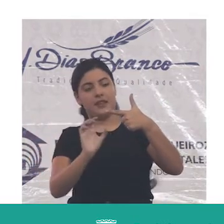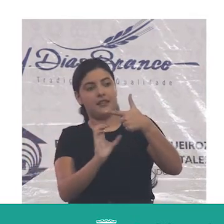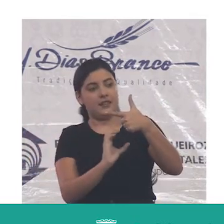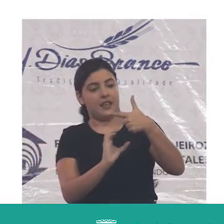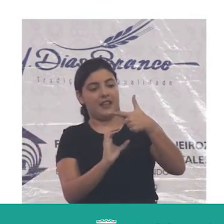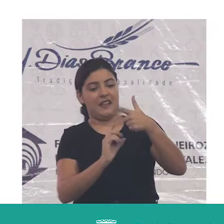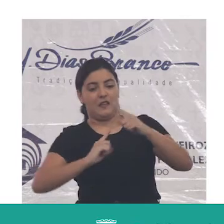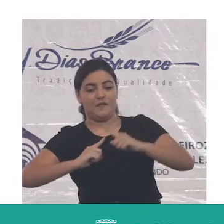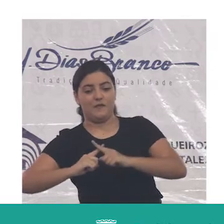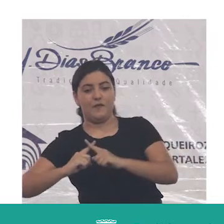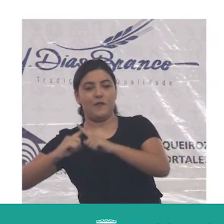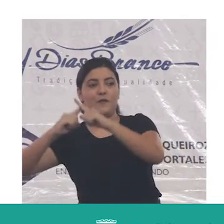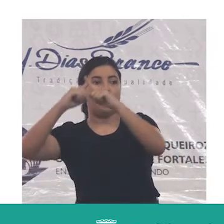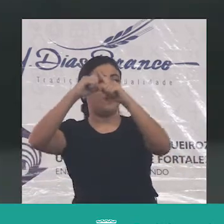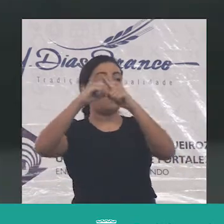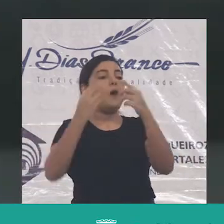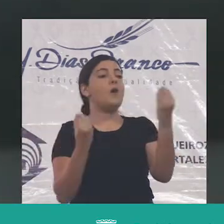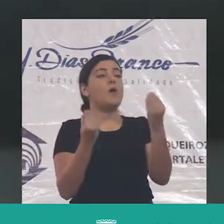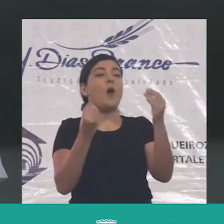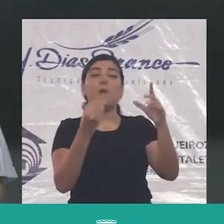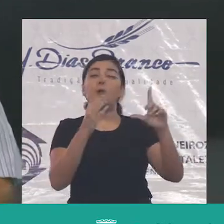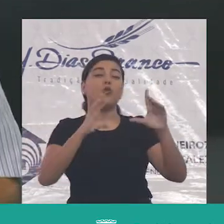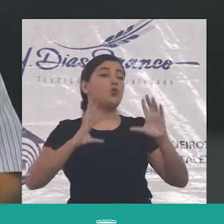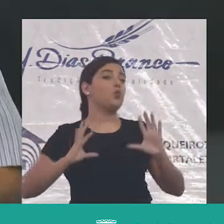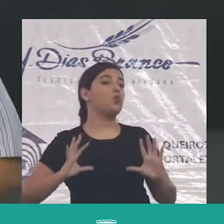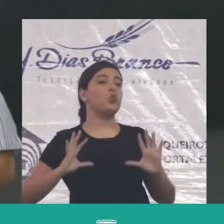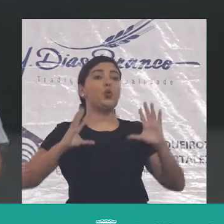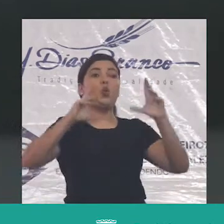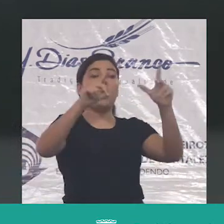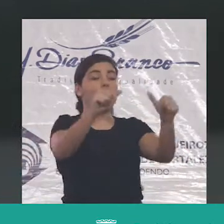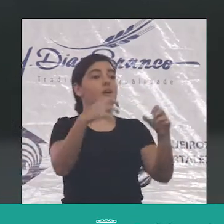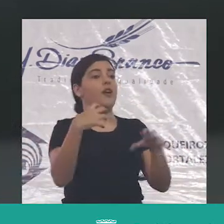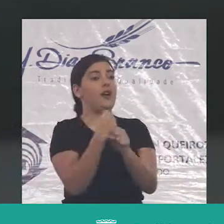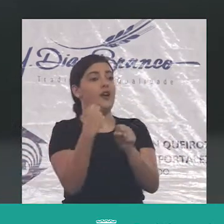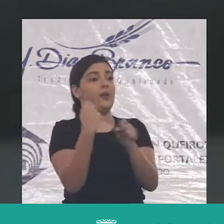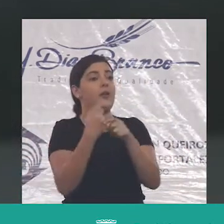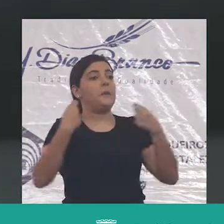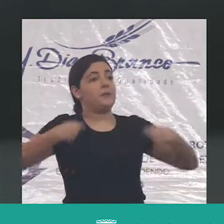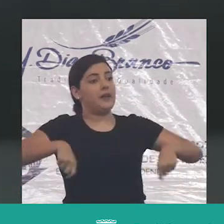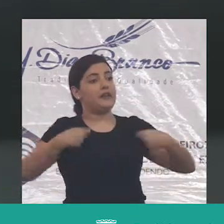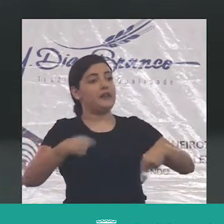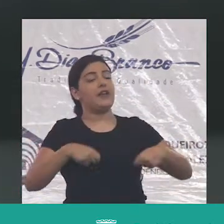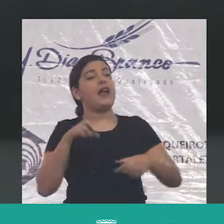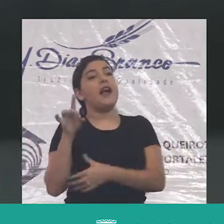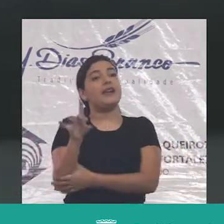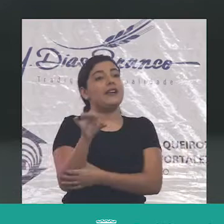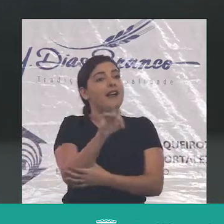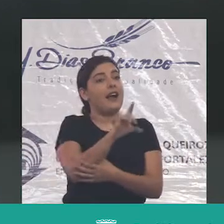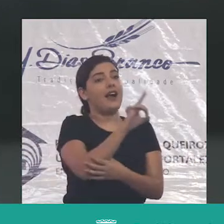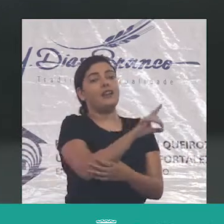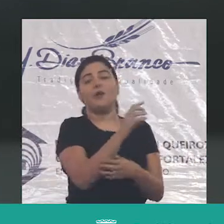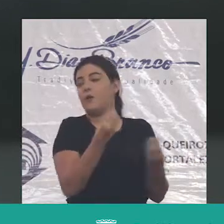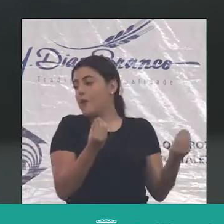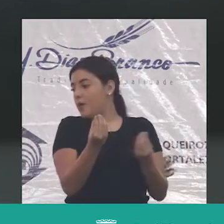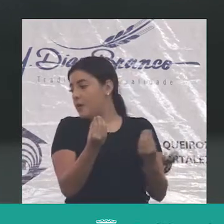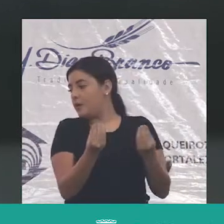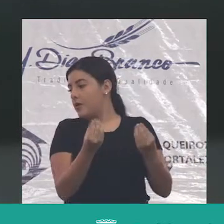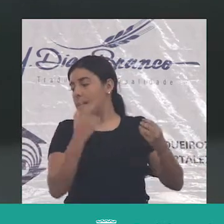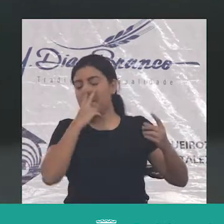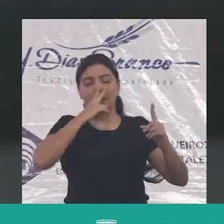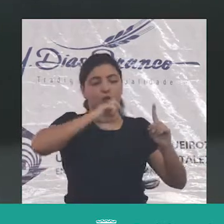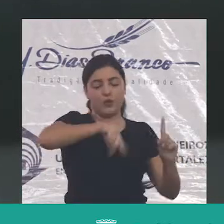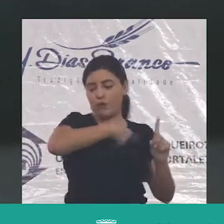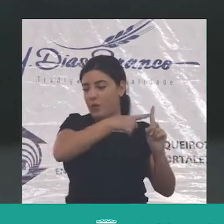altura. E para calcular a área total dessa figura, você vai calculando a área de cada uma das faces e vai